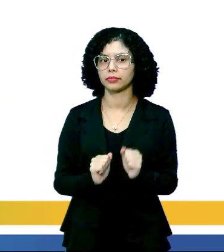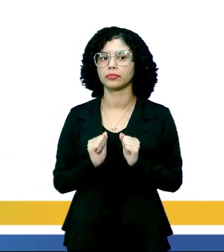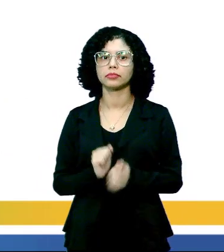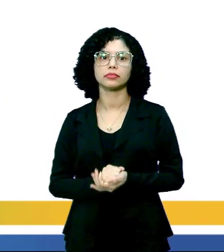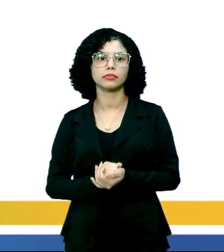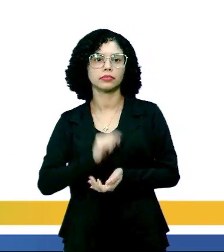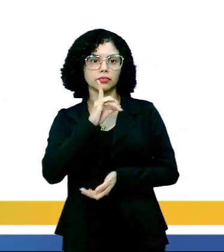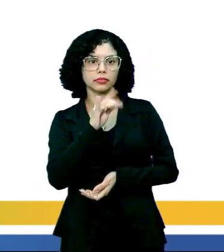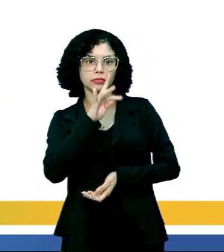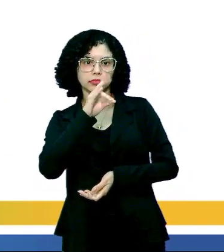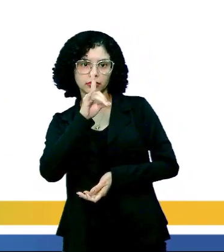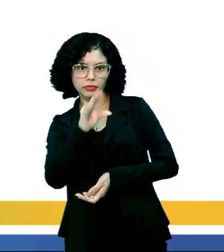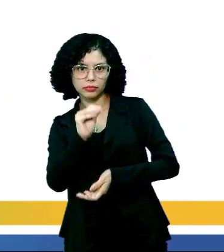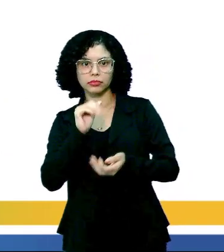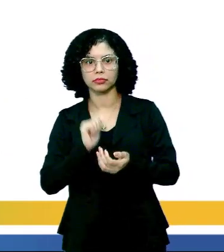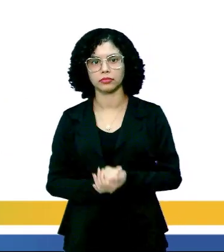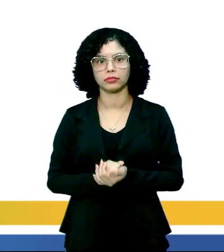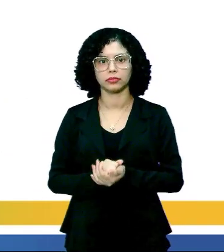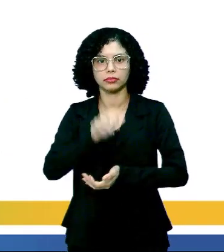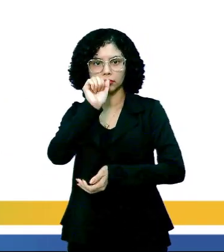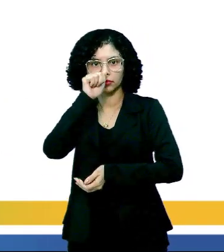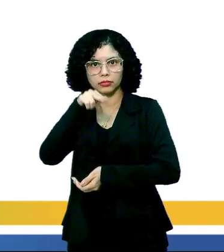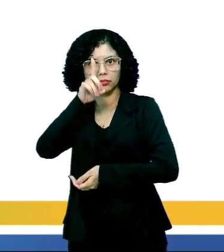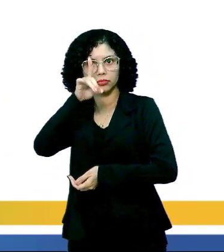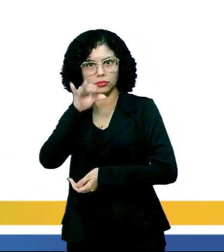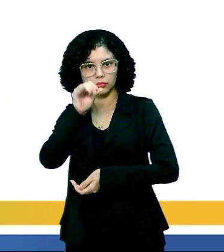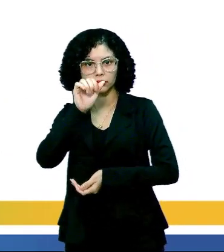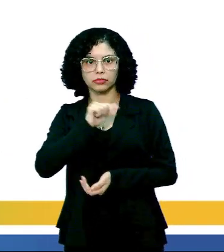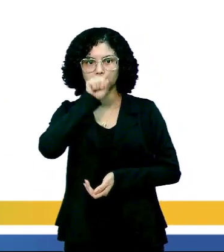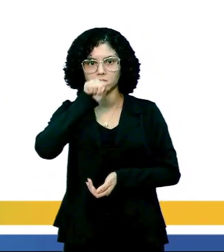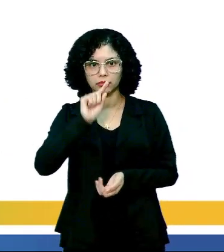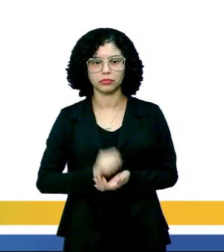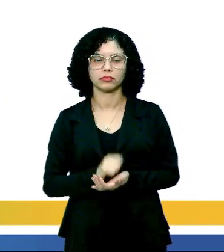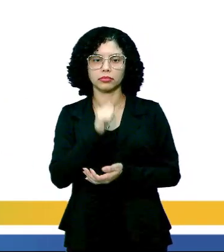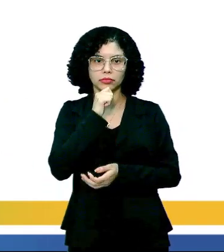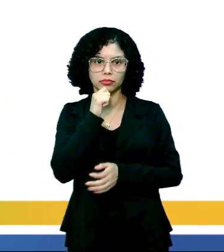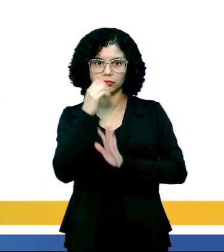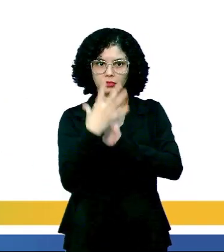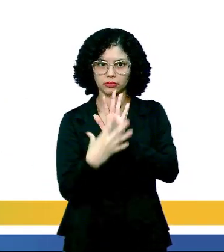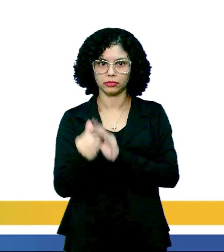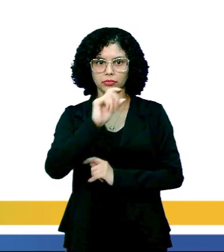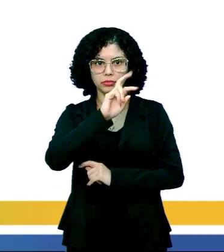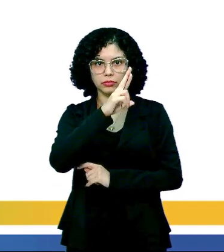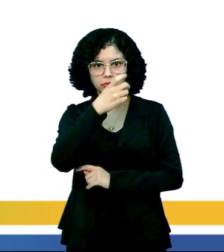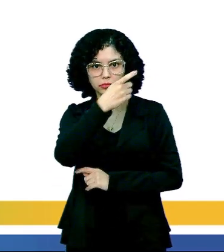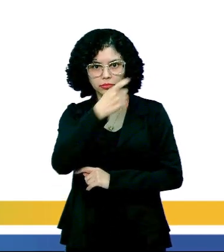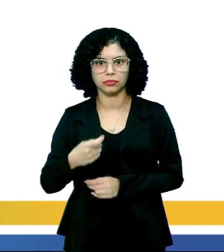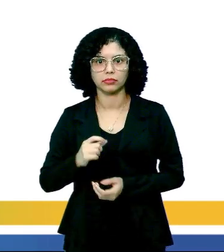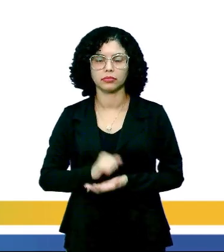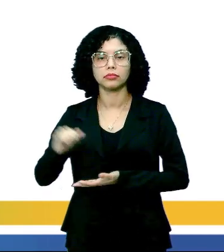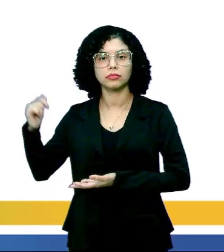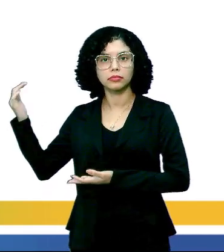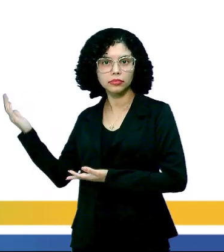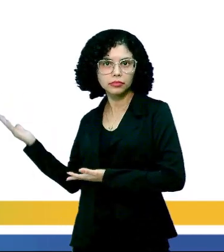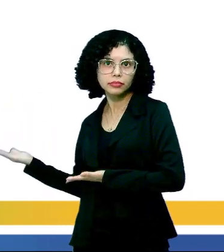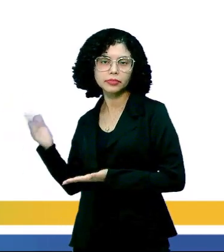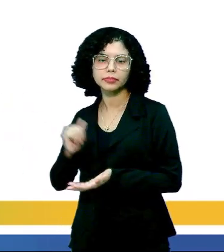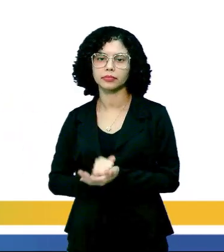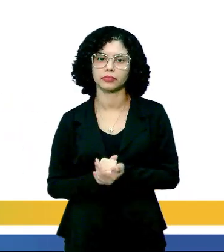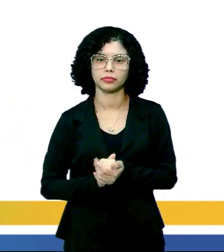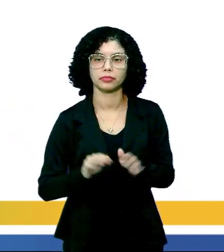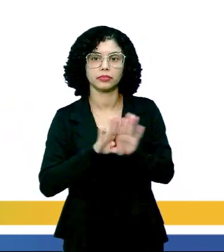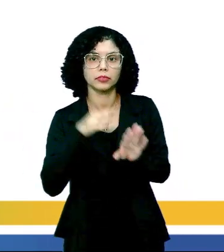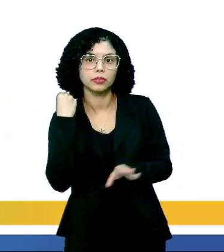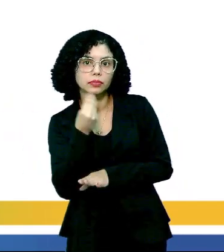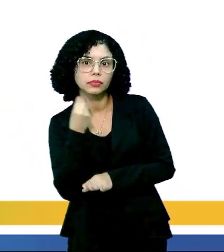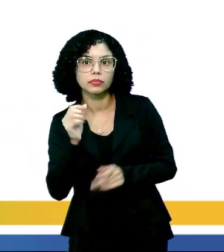raios catódicos ou raios anódicos, e aí nós temos então a emissão do raio-x. Esse experimento